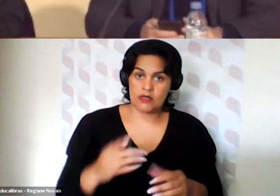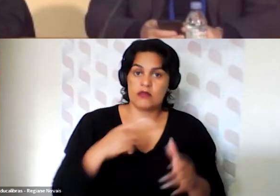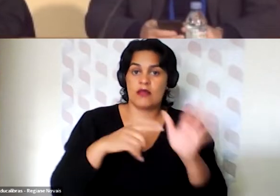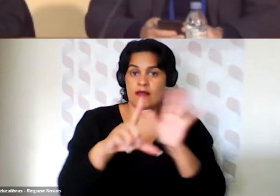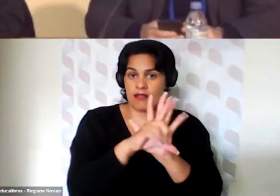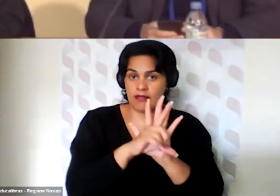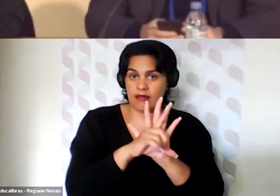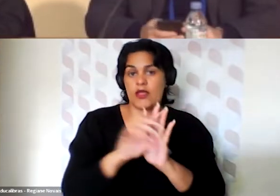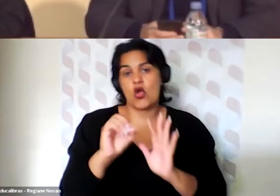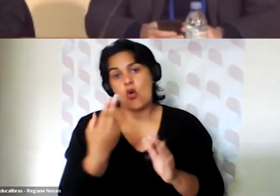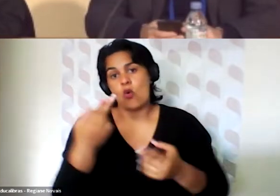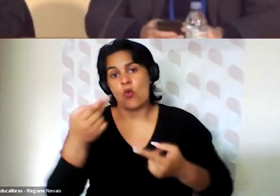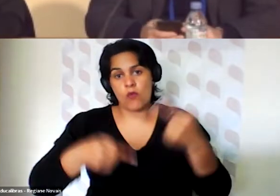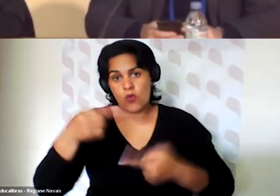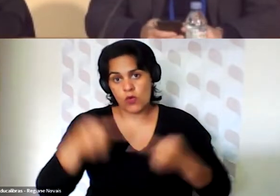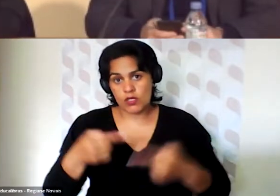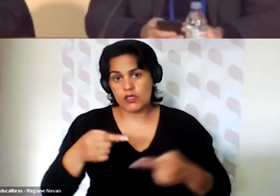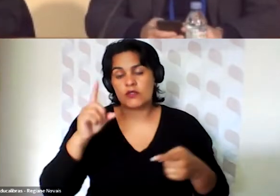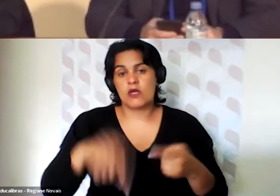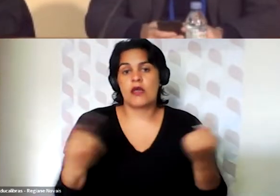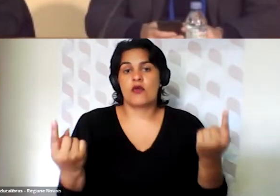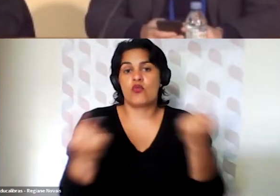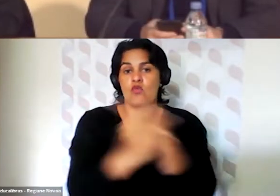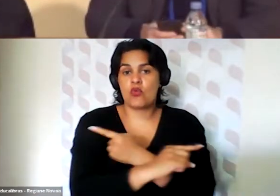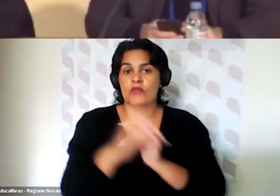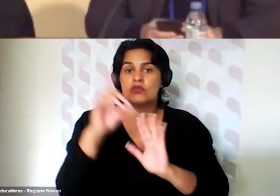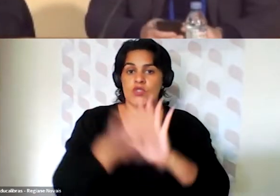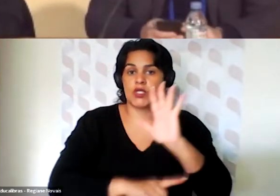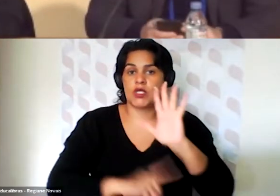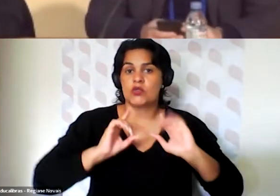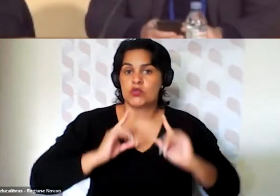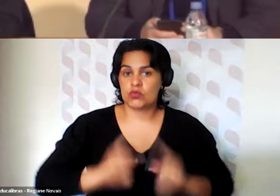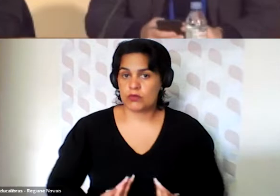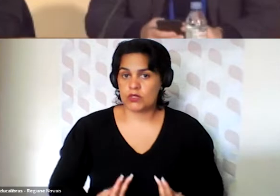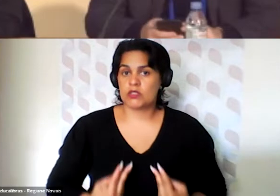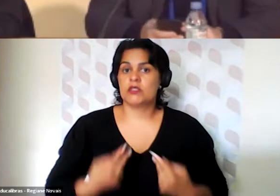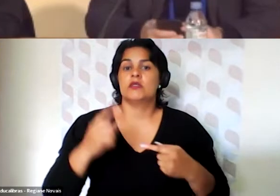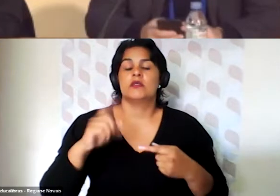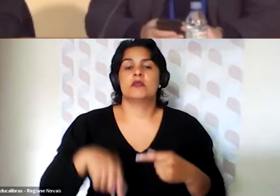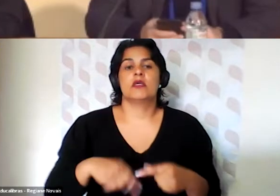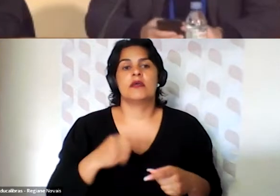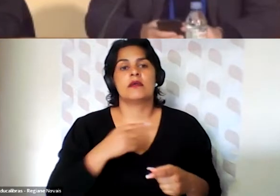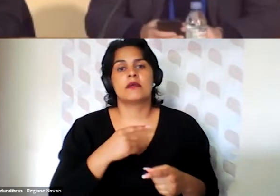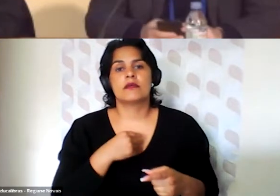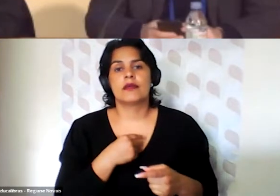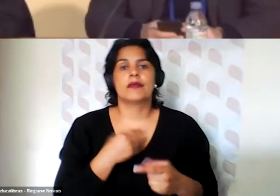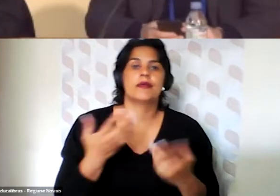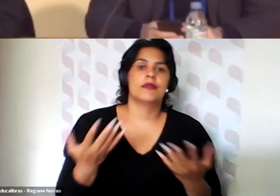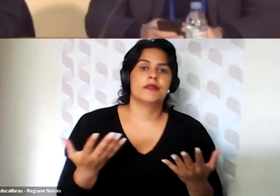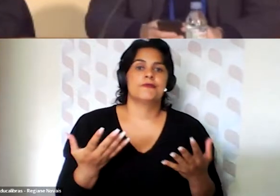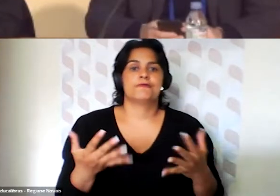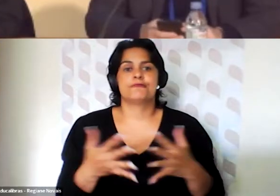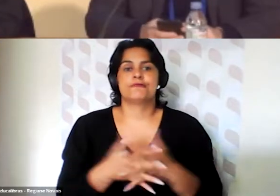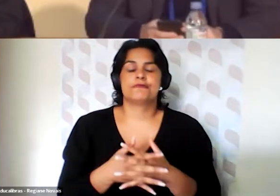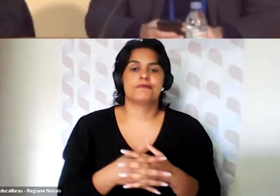entrar na OCDE. Né? Então, o processo de acessão na OCDE, outra vez, assim como eu mencionei na questão de democracia, é ao